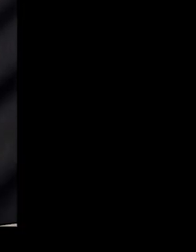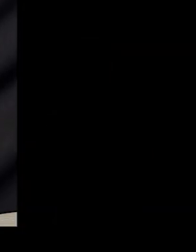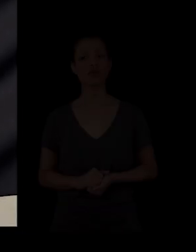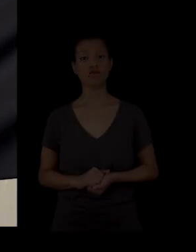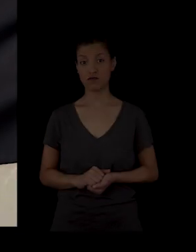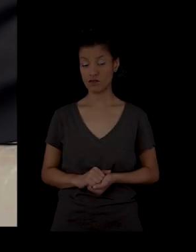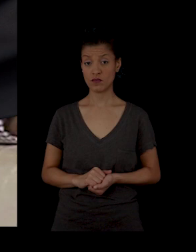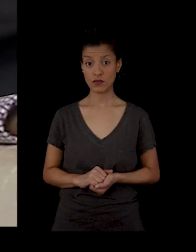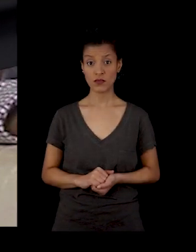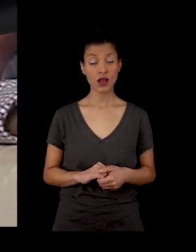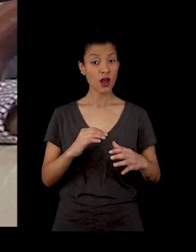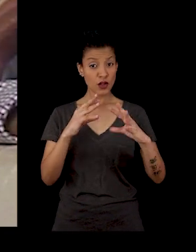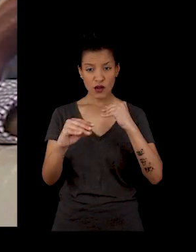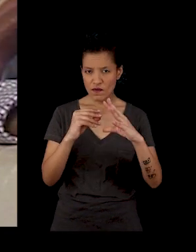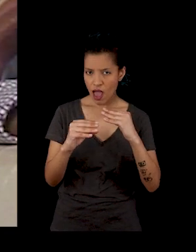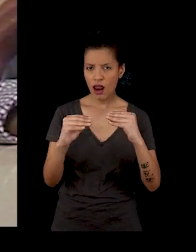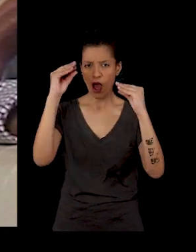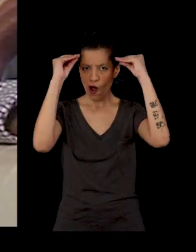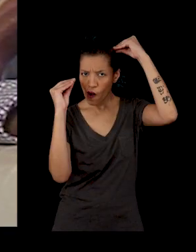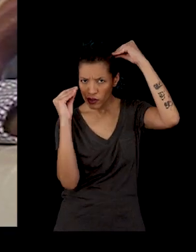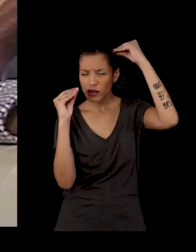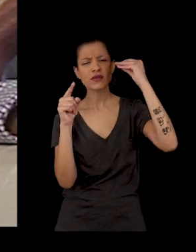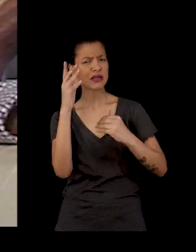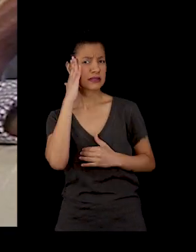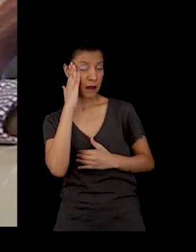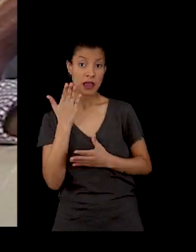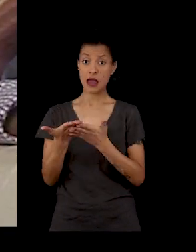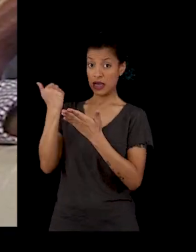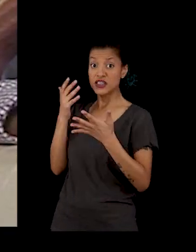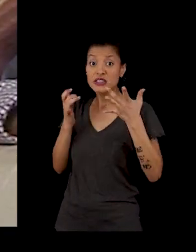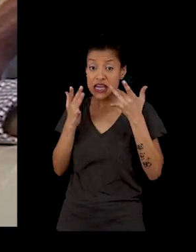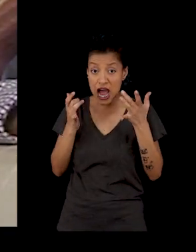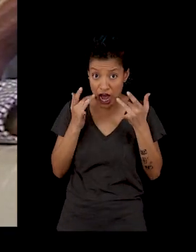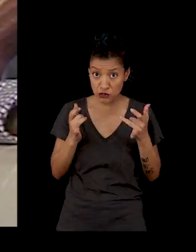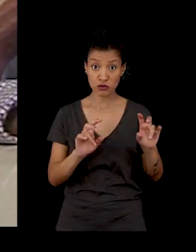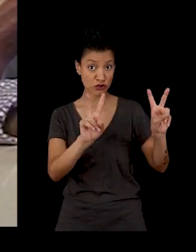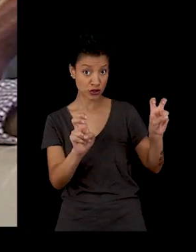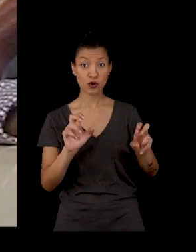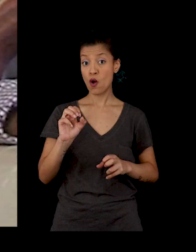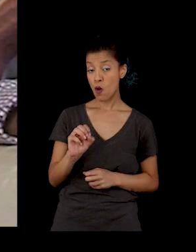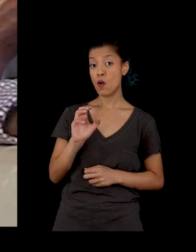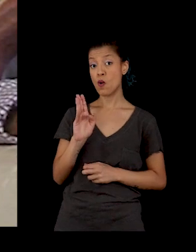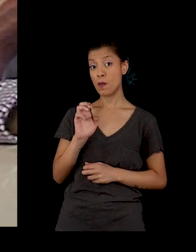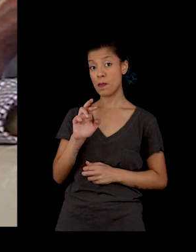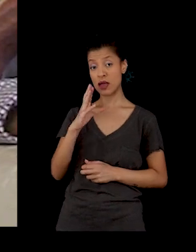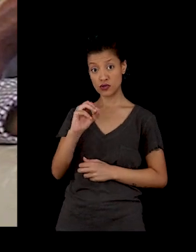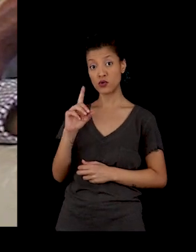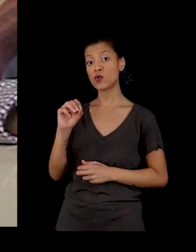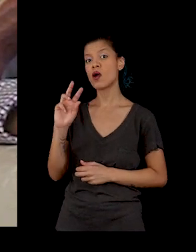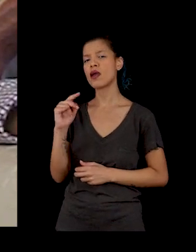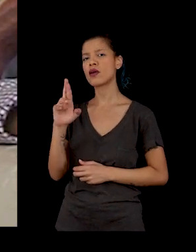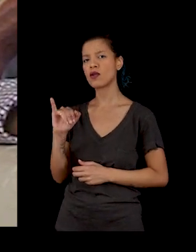Roque Santeiro, como você sabe, é uma adaptação de uma peça de teatro chamada O Berço do Herói, que foi proibida